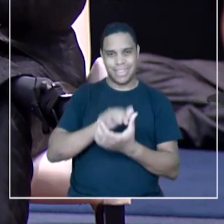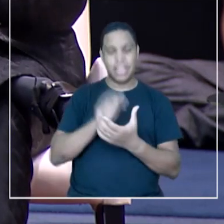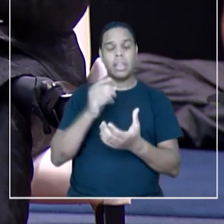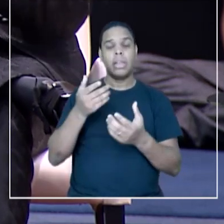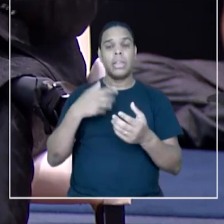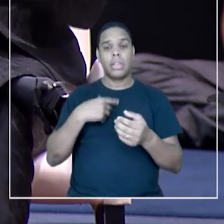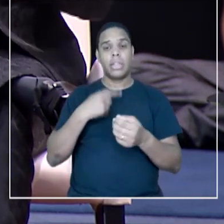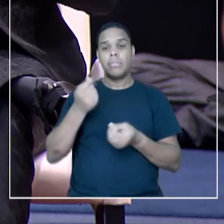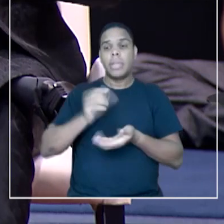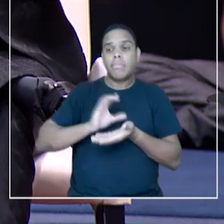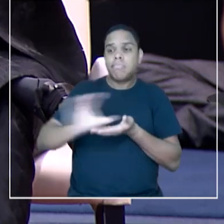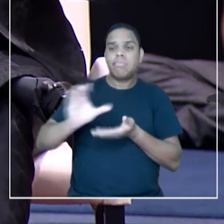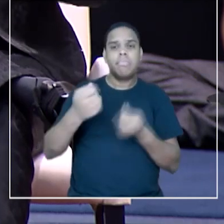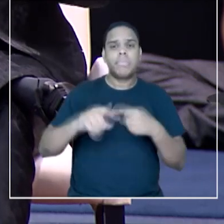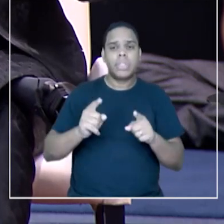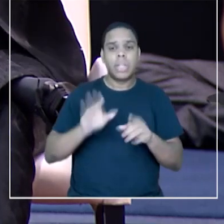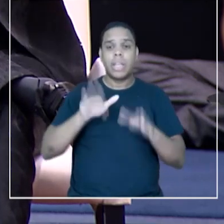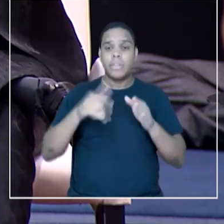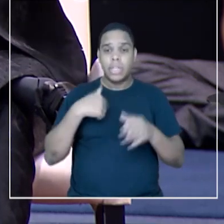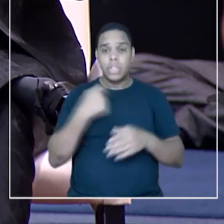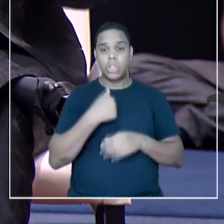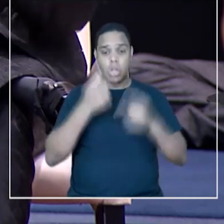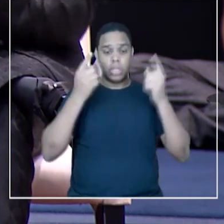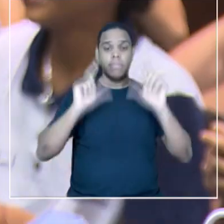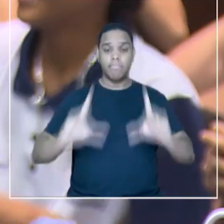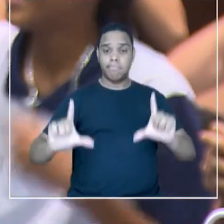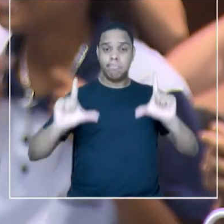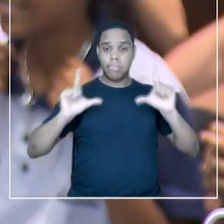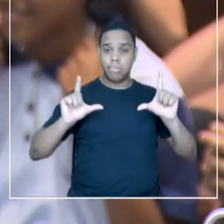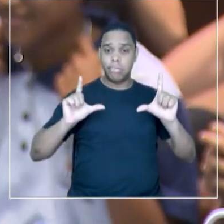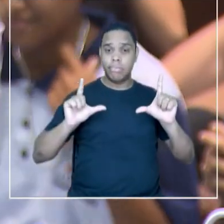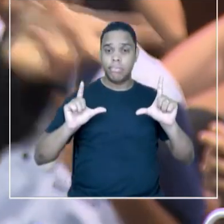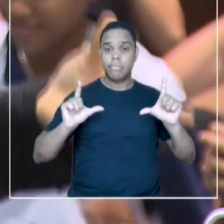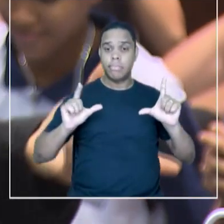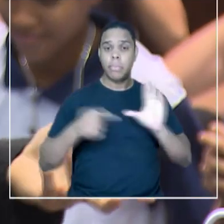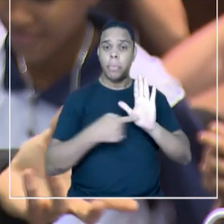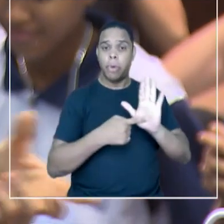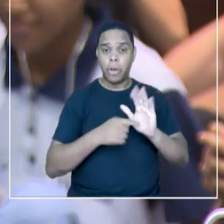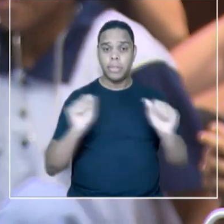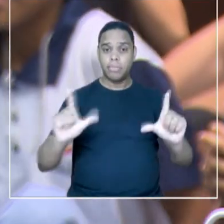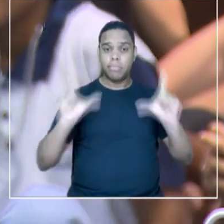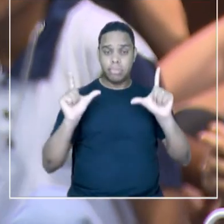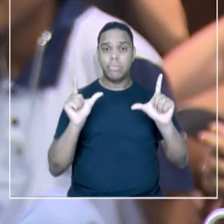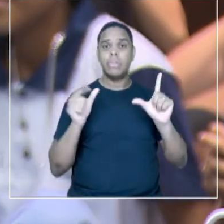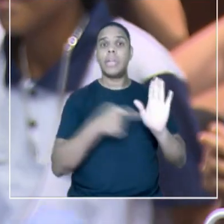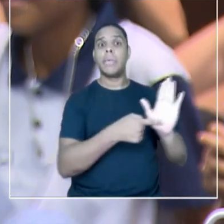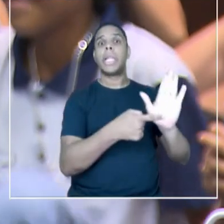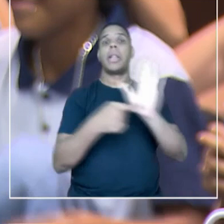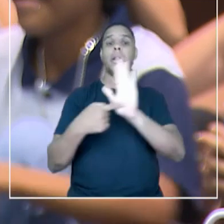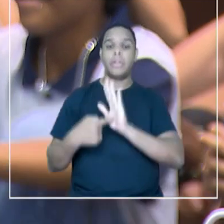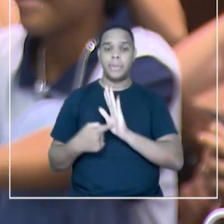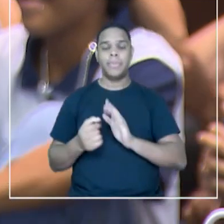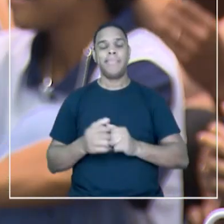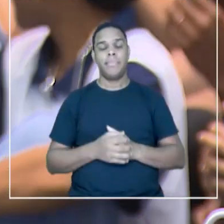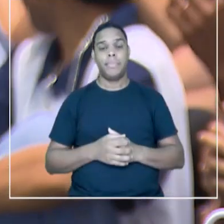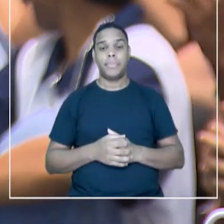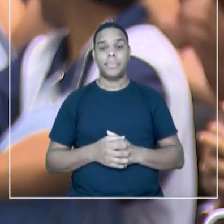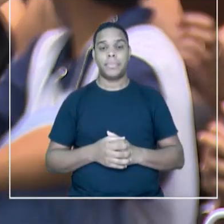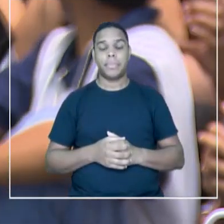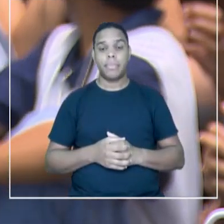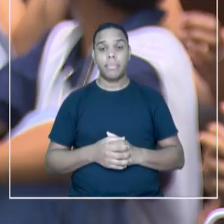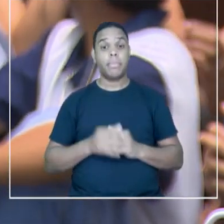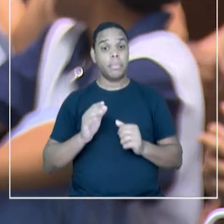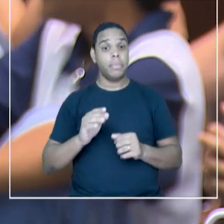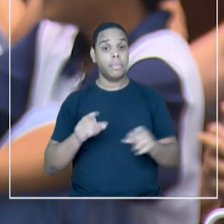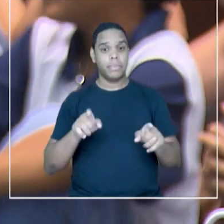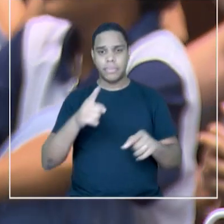grana. A gente pode muitas vezes com a nossa imagem trazer algum tipo de concentração para aquele projeto em específico. E aí engraçado,